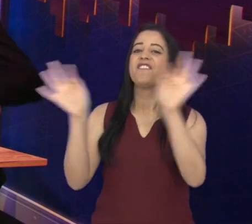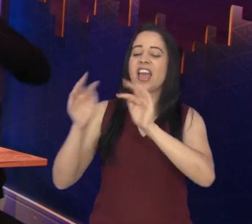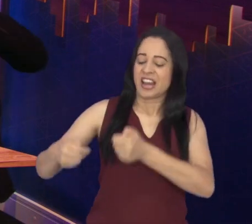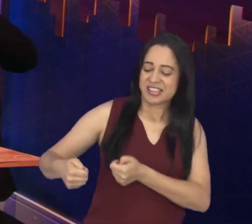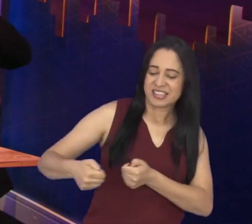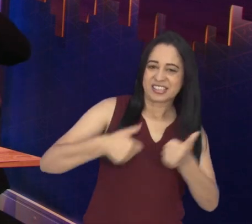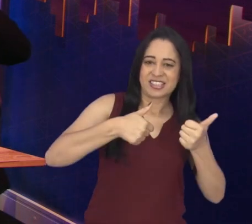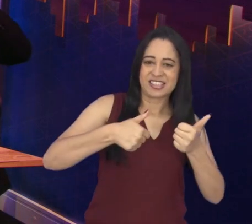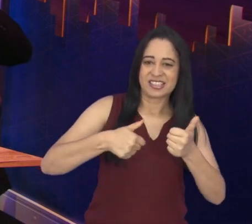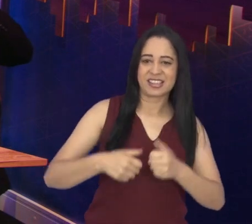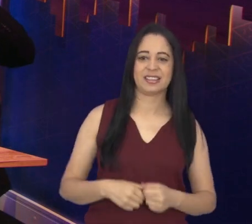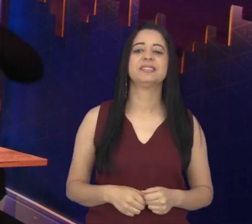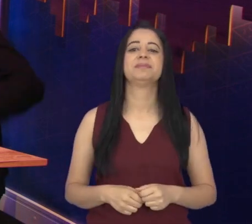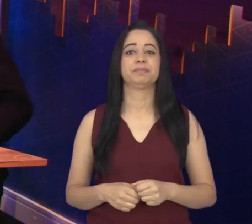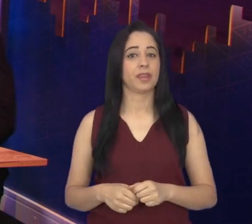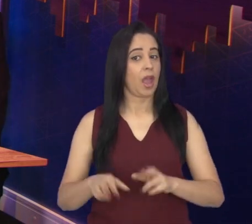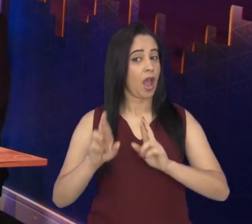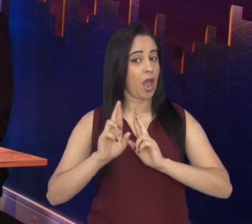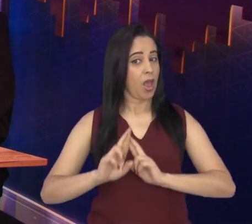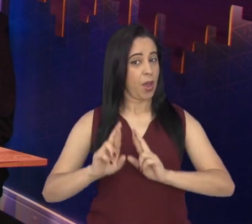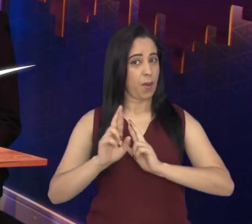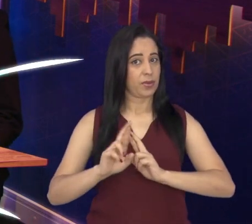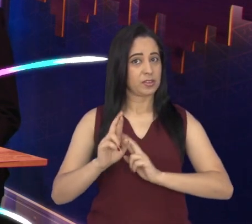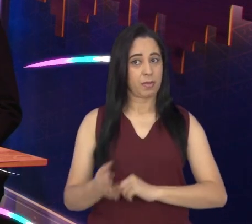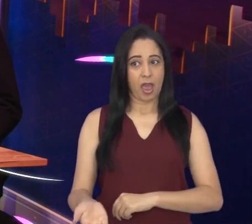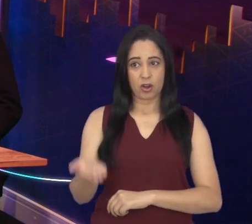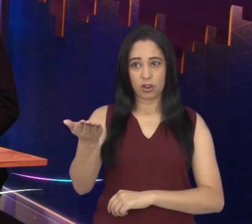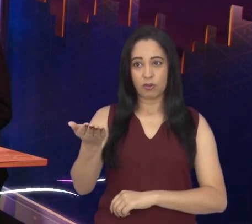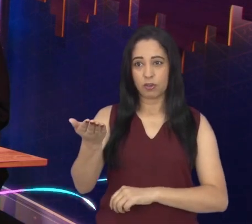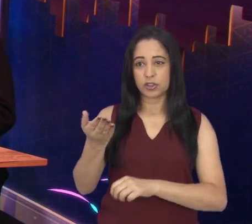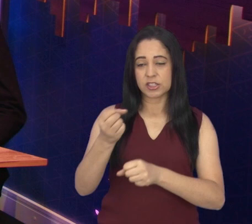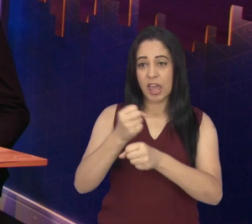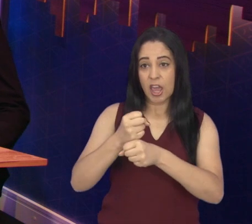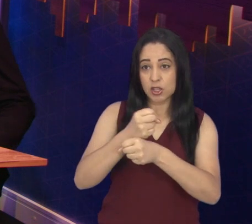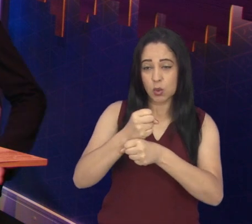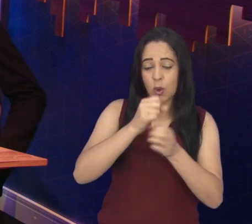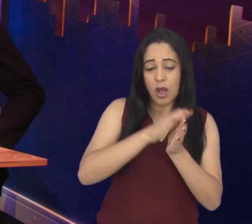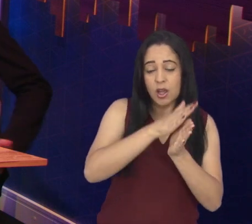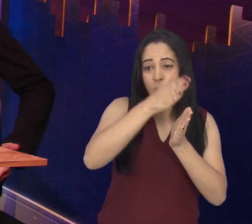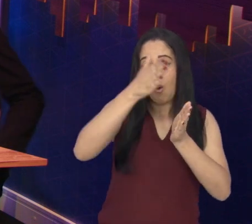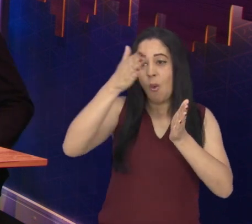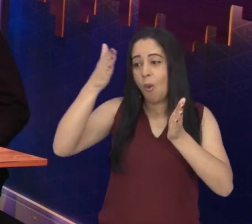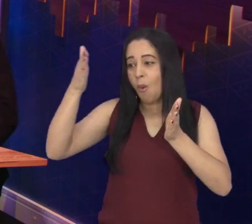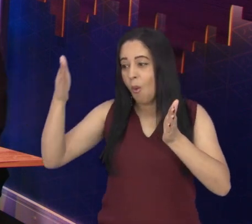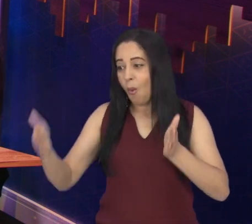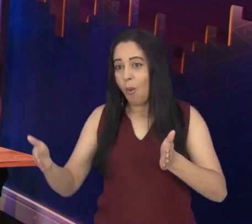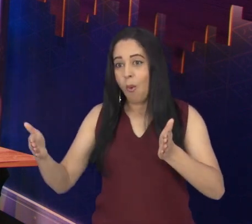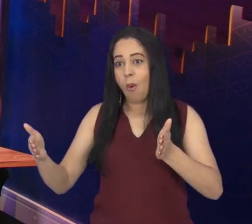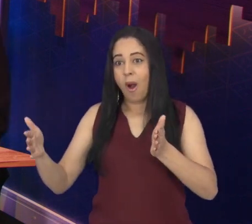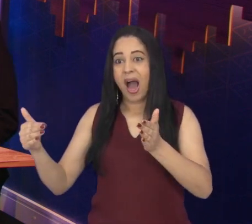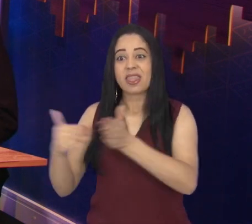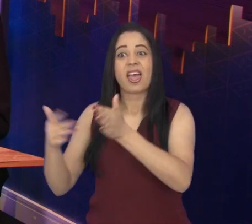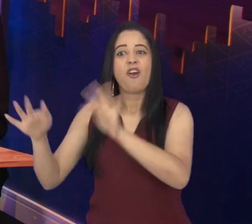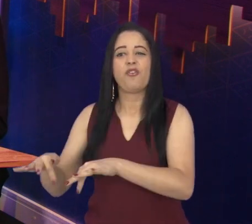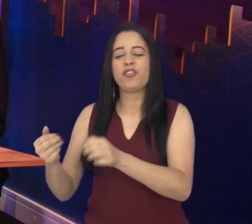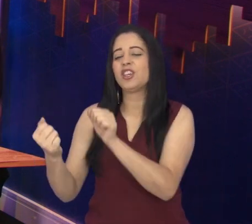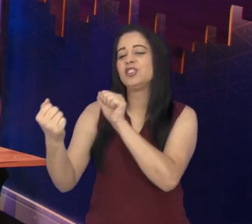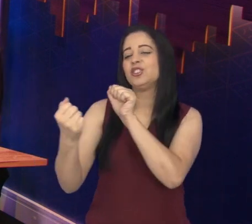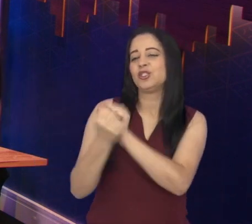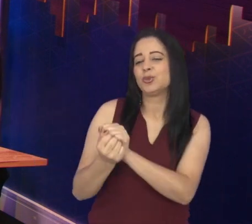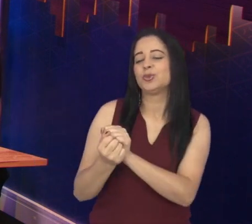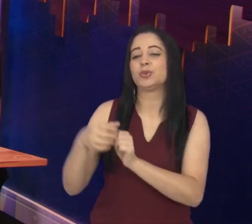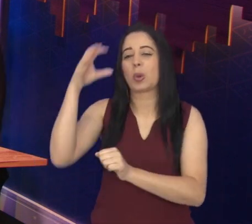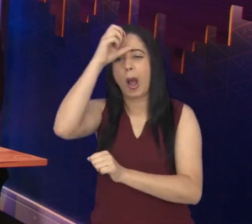ano novo aí pra vocês. E a gente espera que vocês fiquem o ano inteiro aqui com a gente,